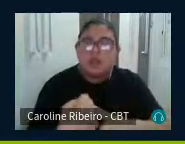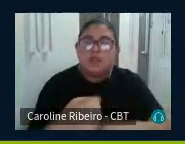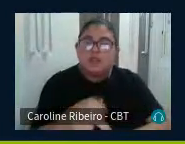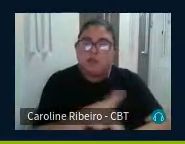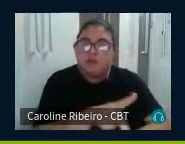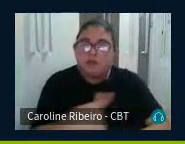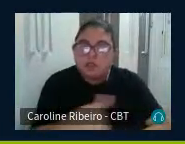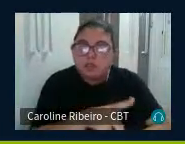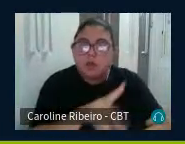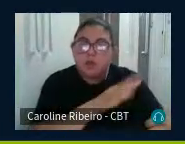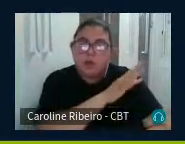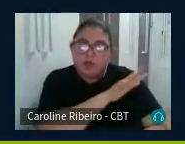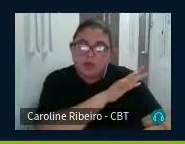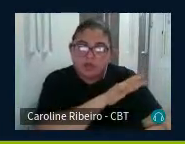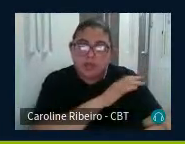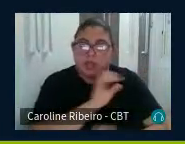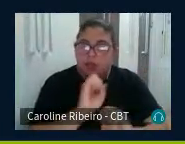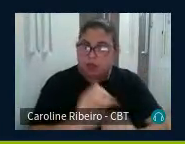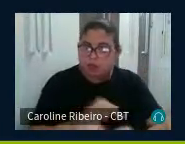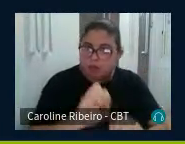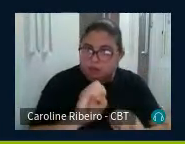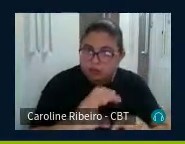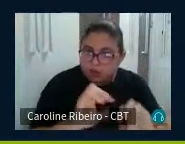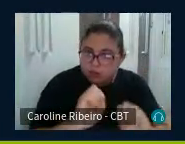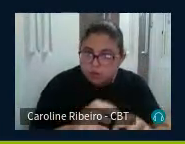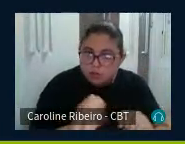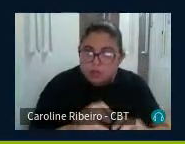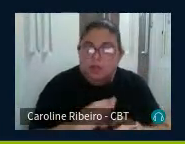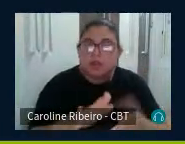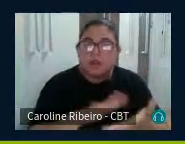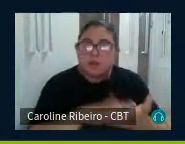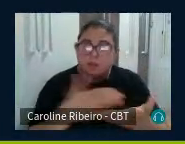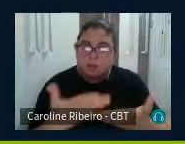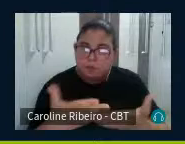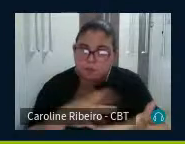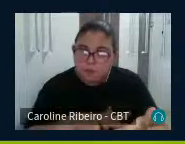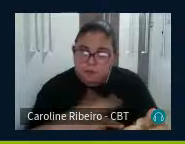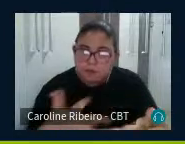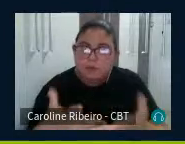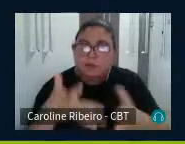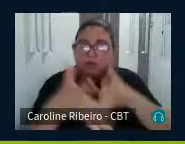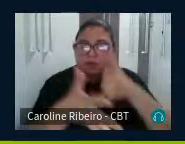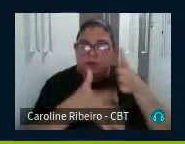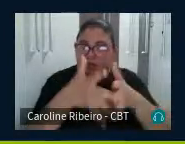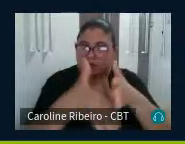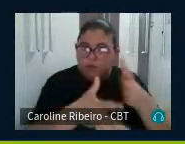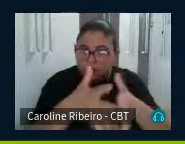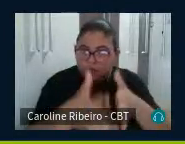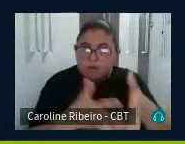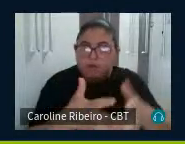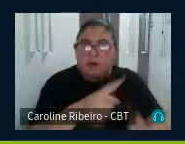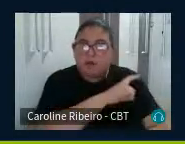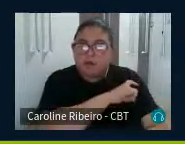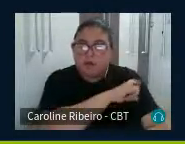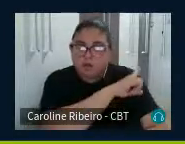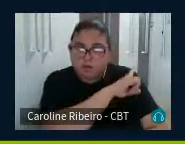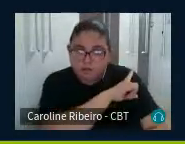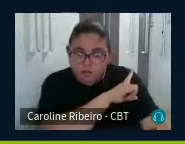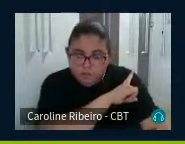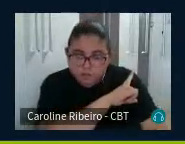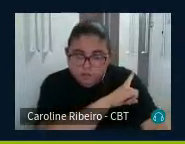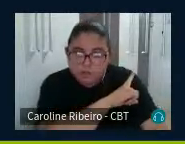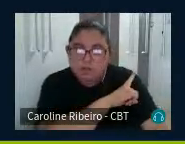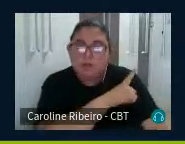sociais, professores, técnicos em assuntos educacionais, tradutores e intérpretes de Libras, temos auxiliar